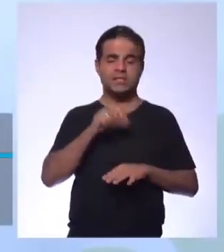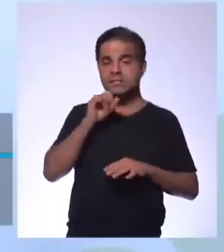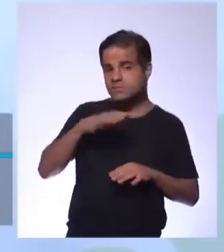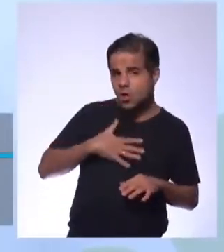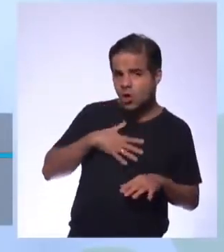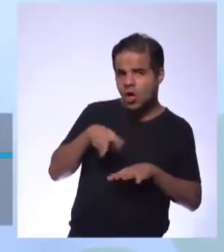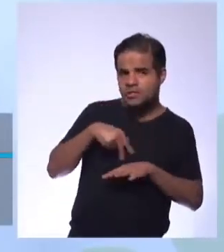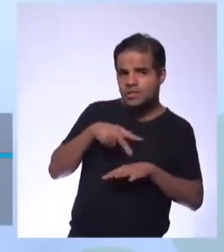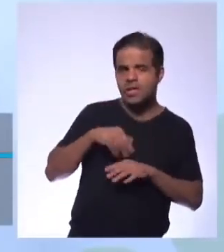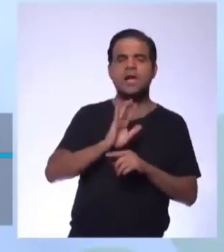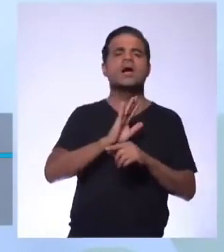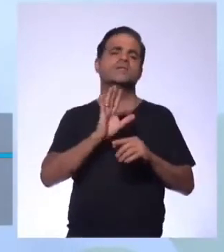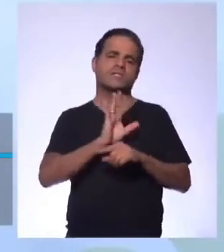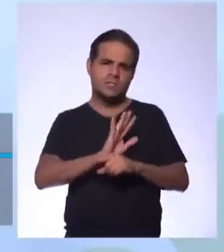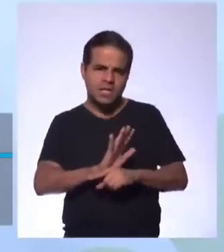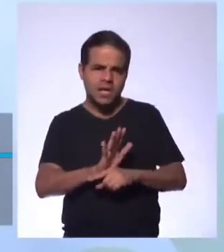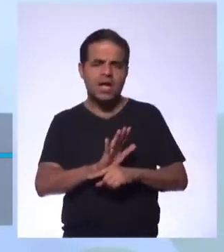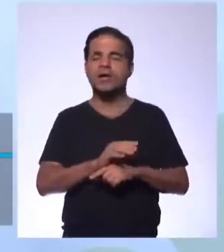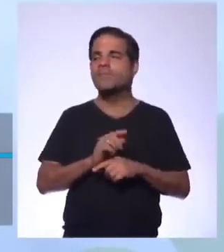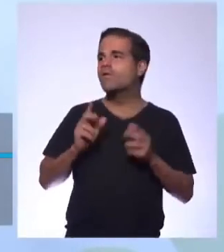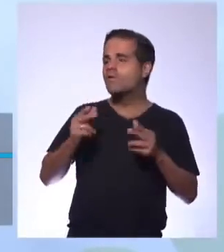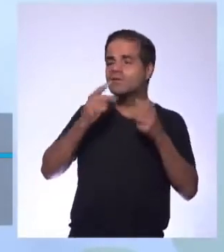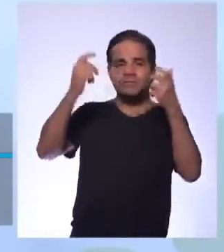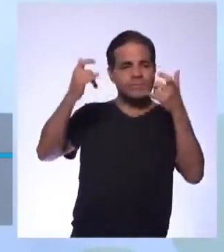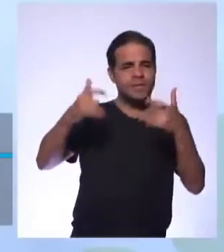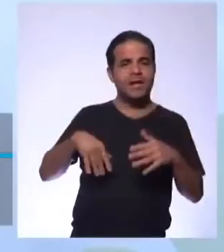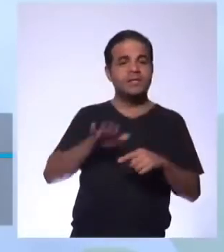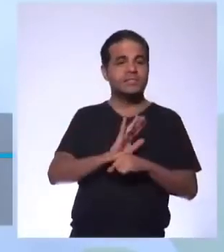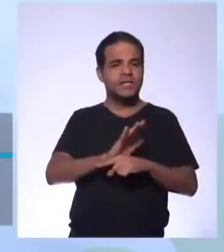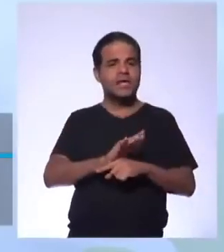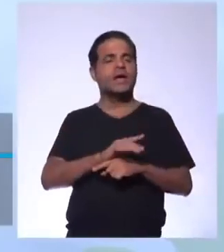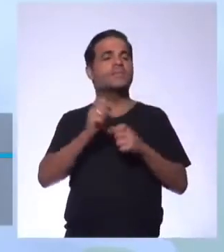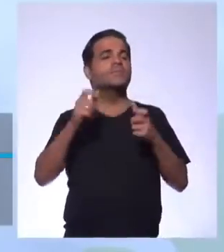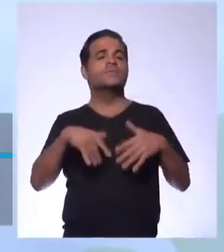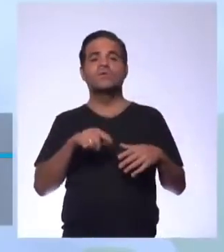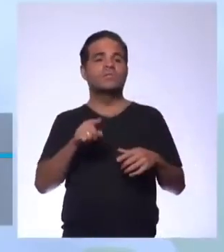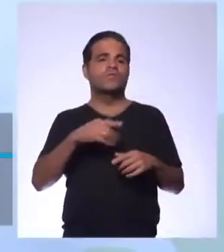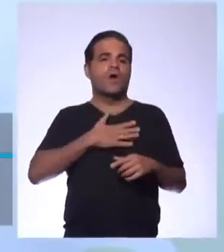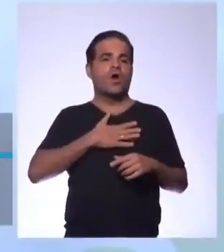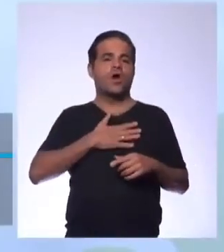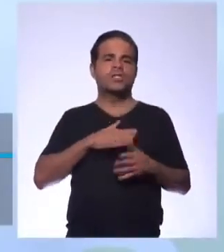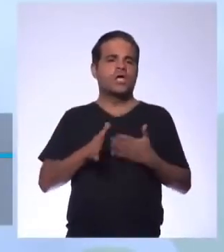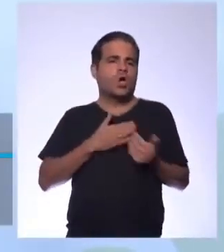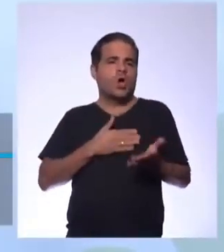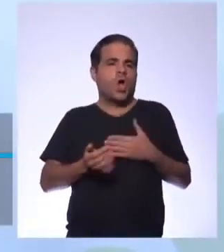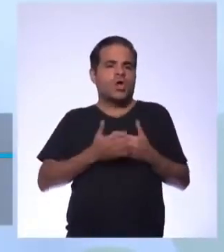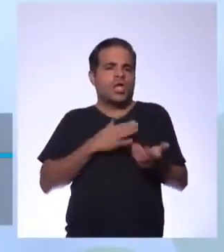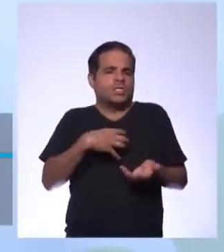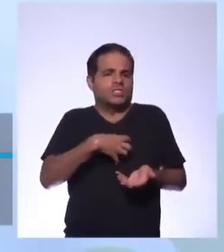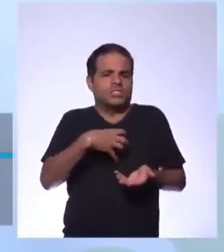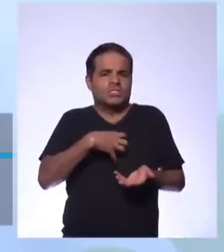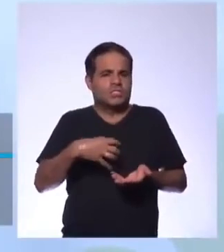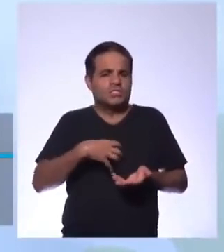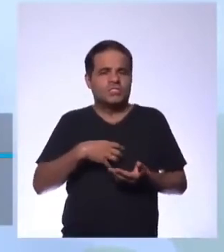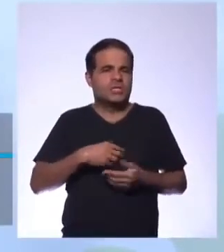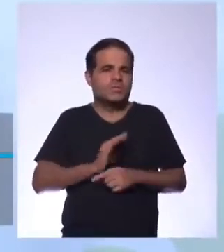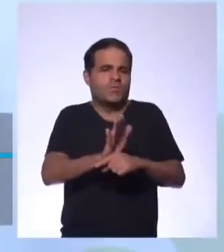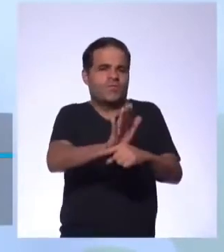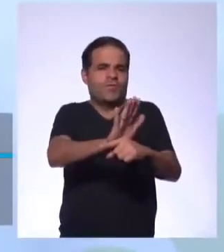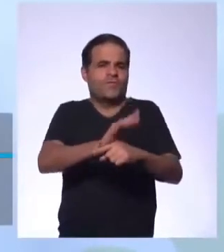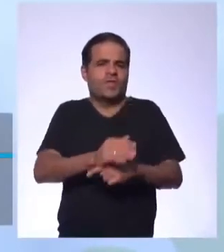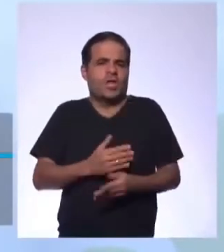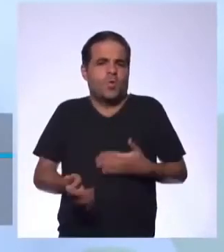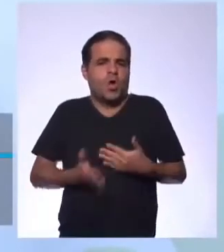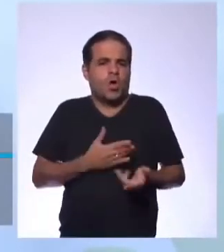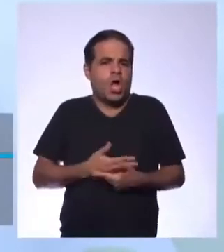você gosta de cinema, como eles estavam até comentando aqui sobre cinema, produção, você não vai gostar de qualquer tipo de filme, qualquer